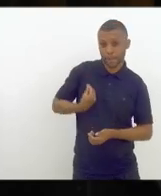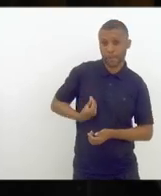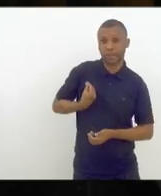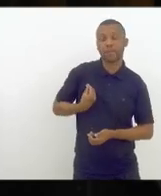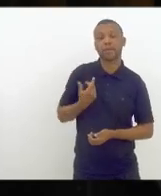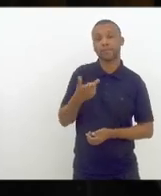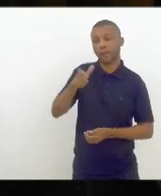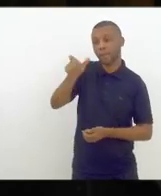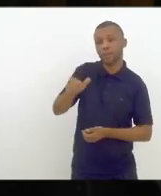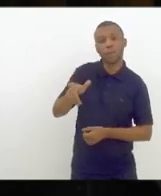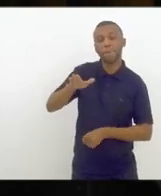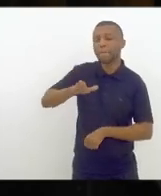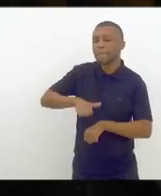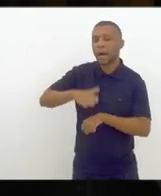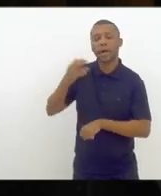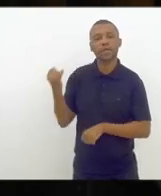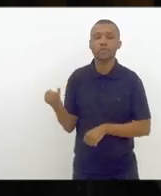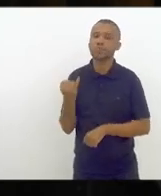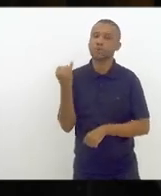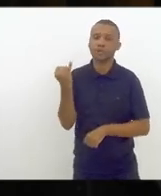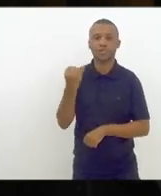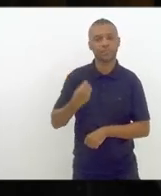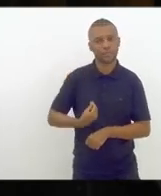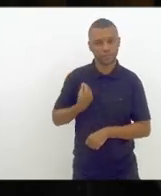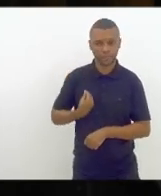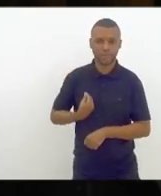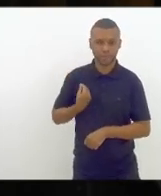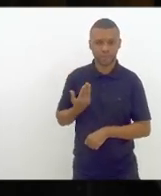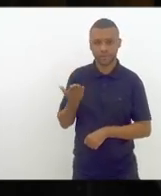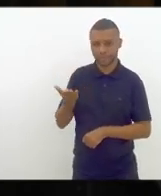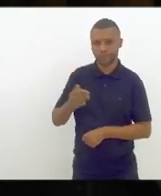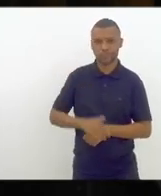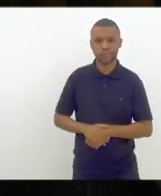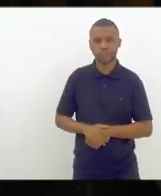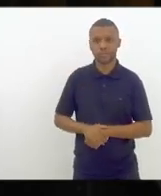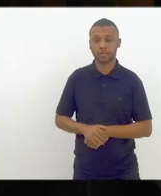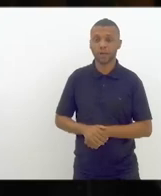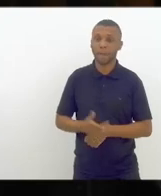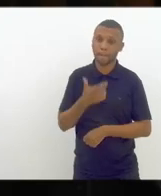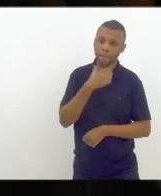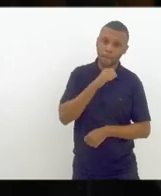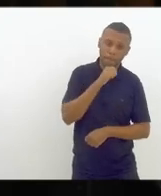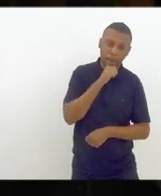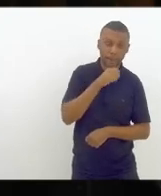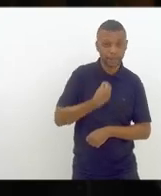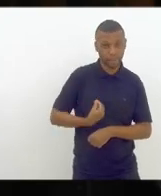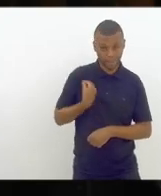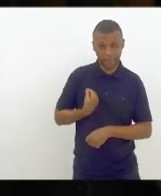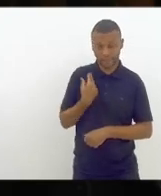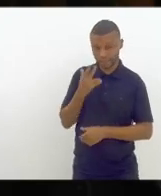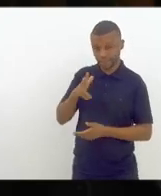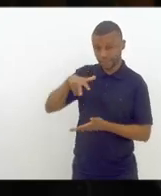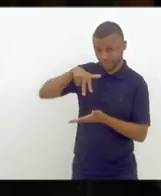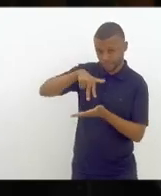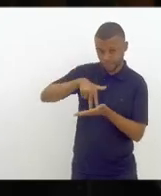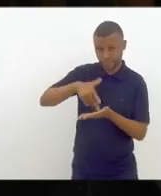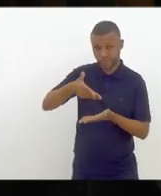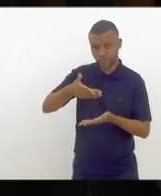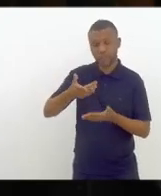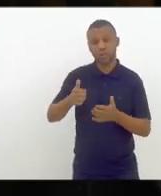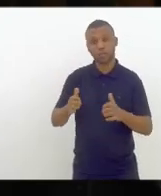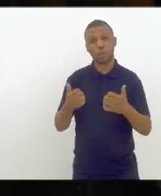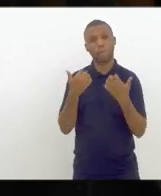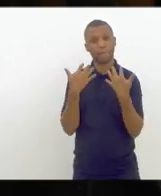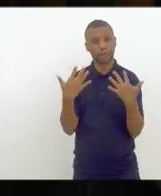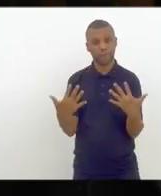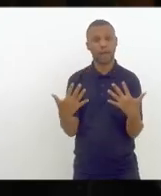da pessoa mais importante da minha vida, que são meus pais, lógico, mas meu pai presente aqui no plenário